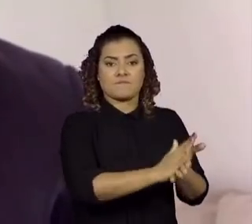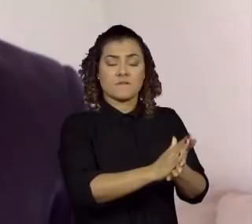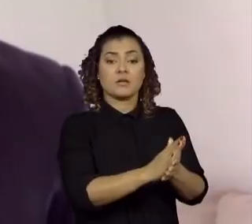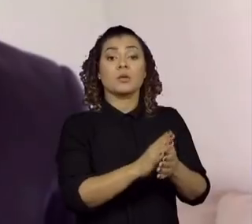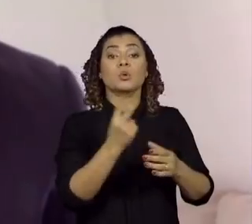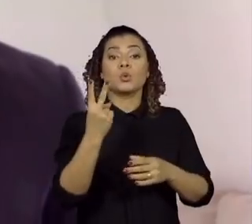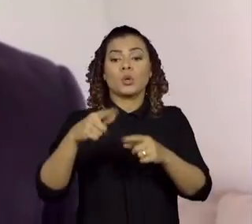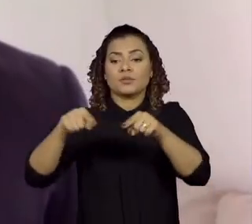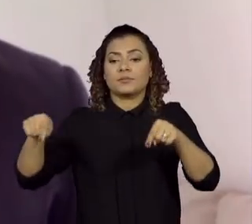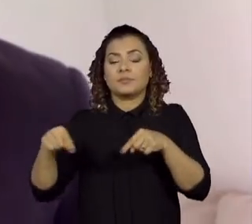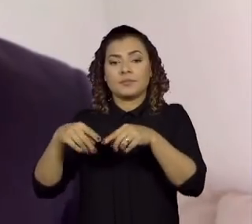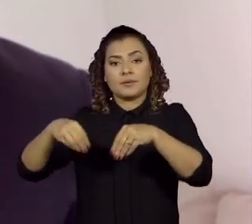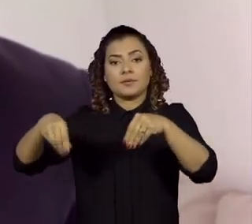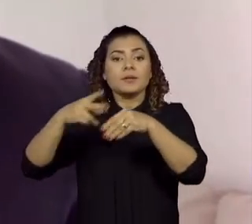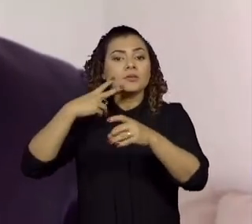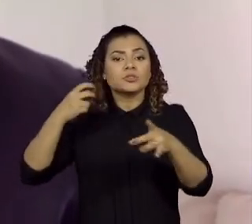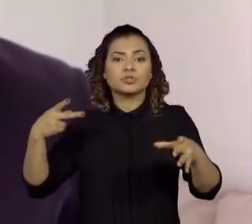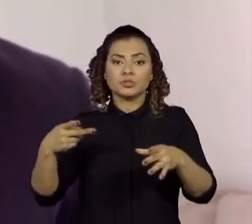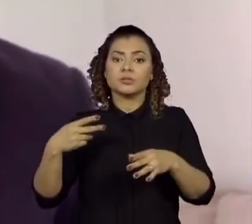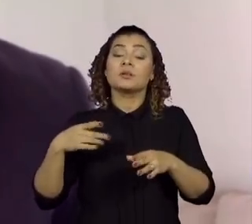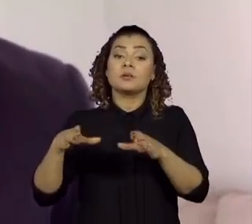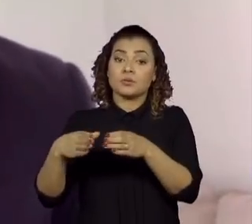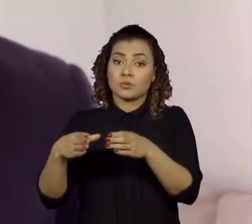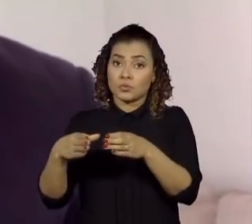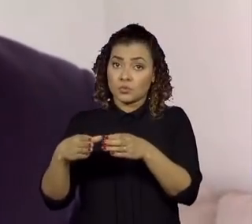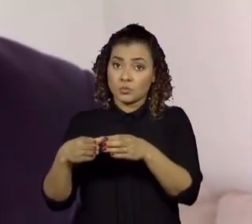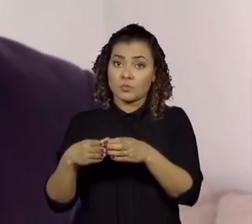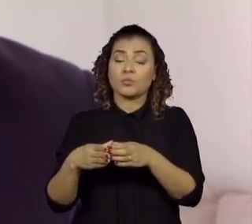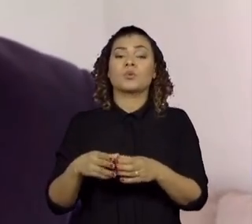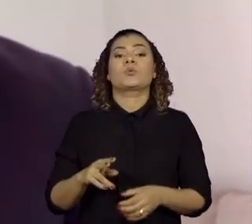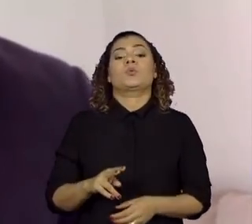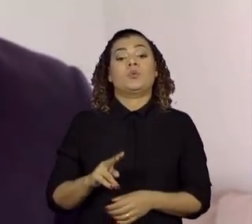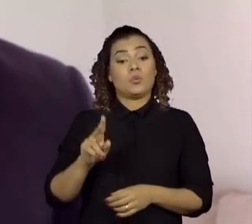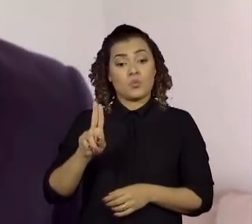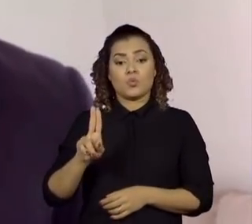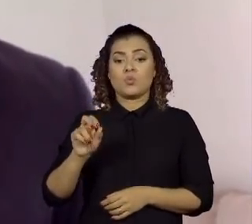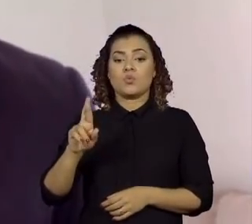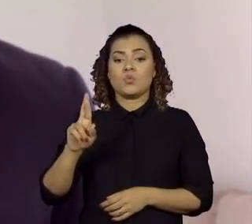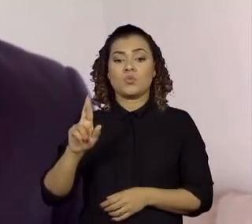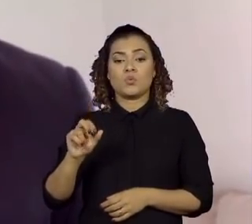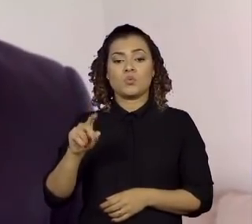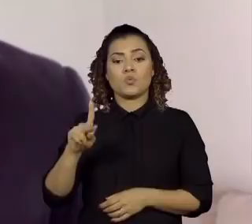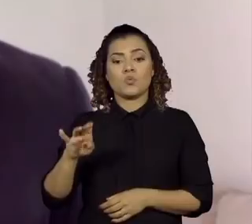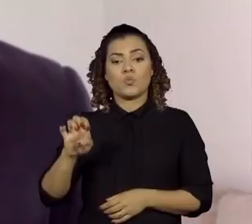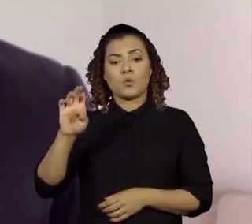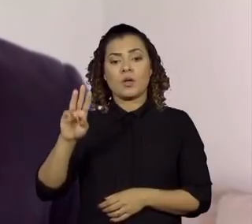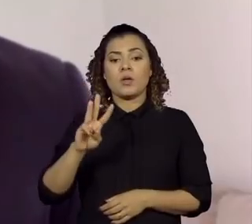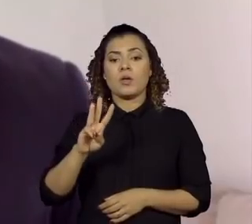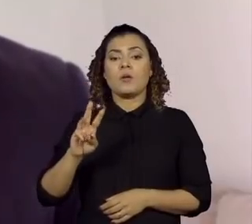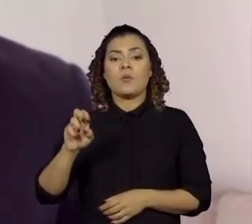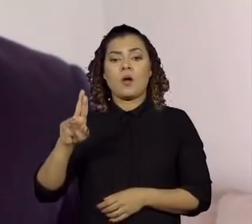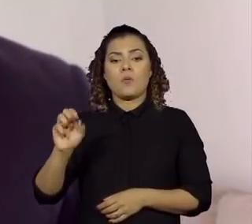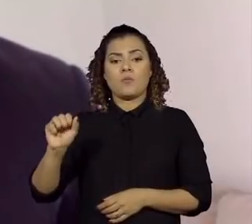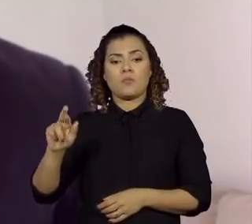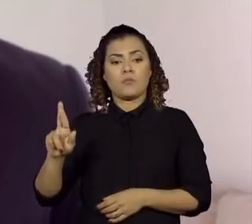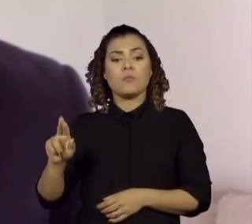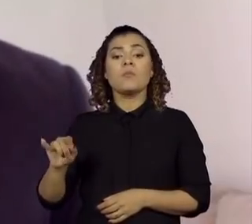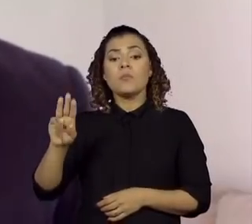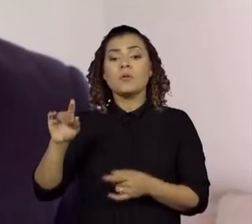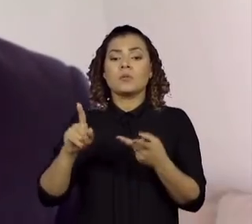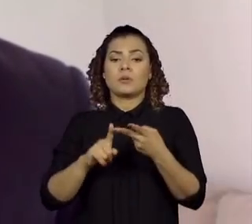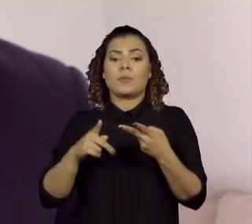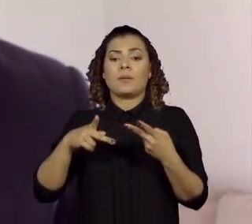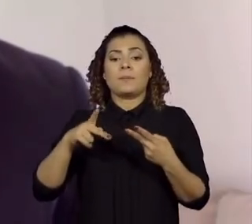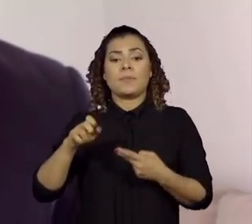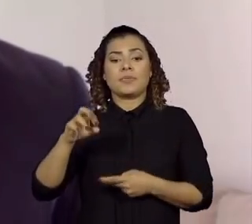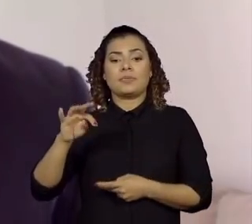terras indígenas. Nós chamamos a atenção da terra indígena Uruê-Uauau, localizada em Rondônia, e a terra indígena